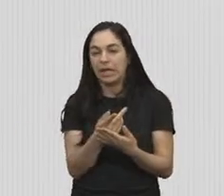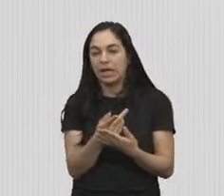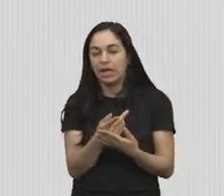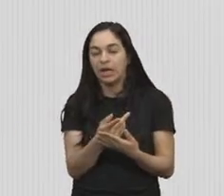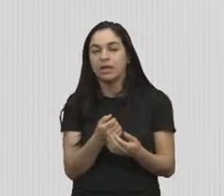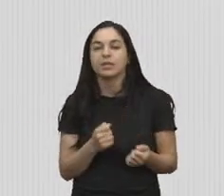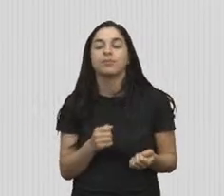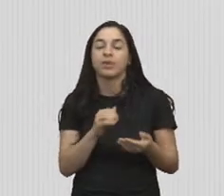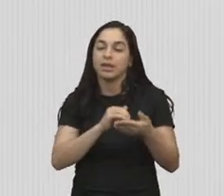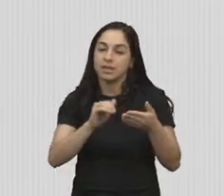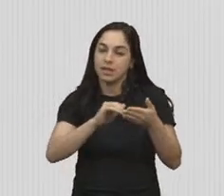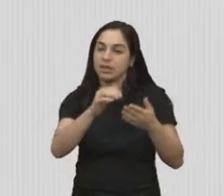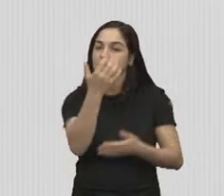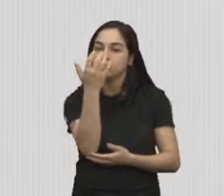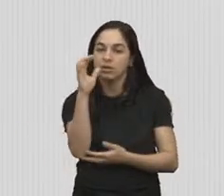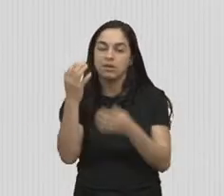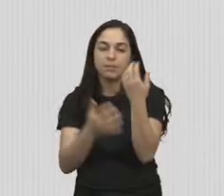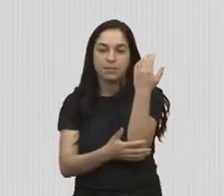nossa Secretaria de Meio Ambiente,